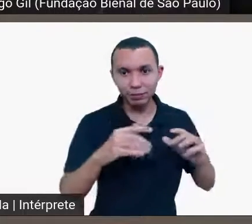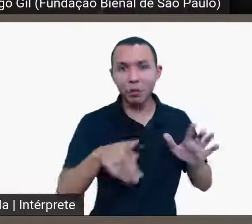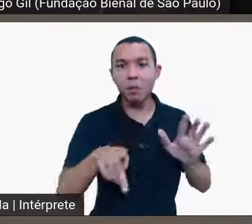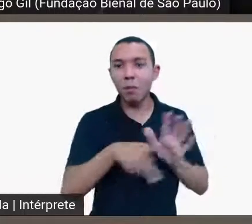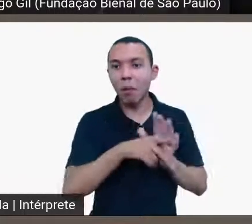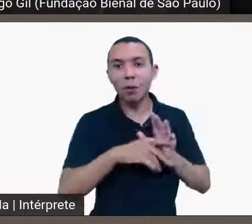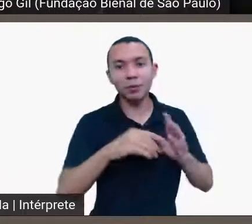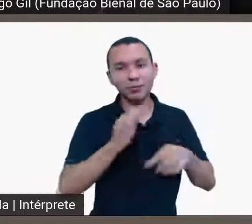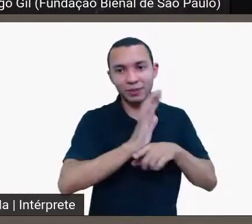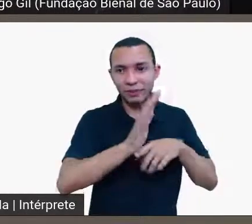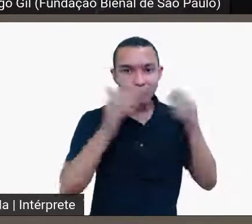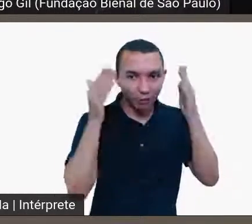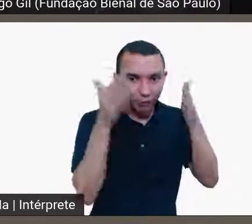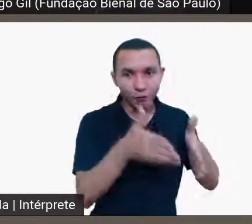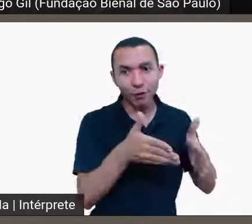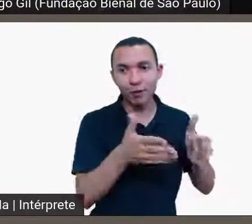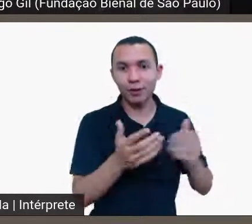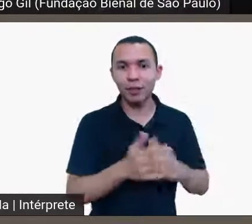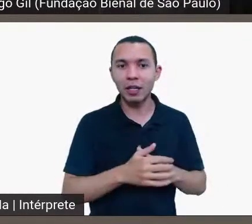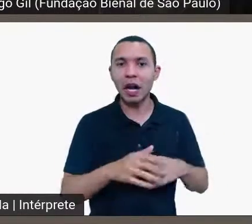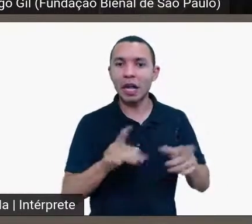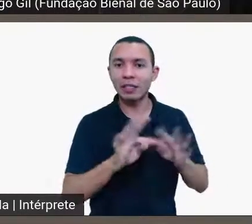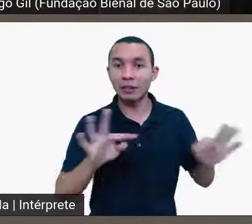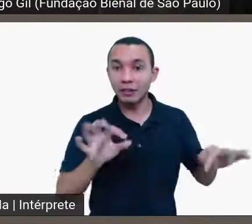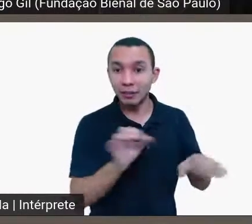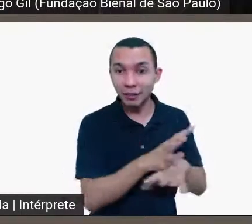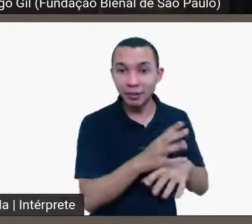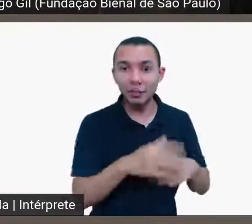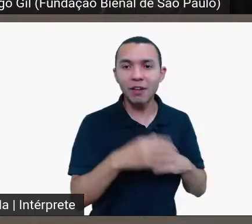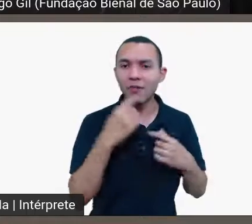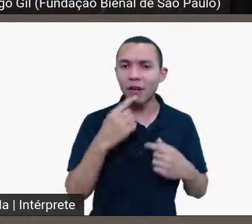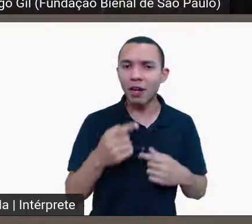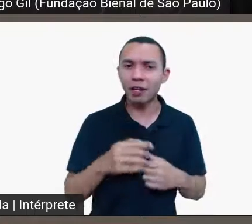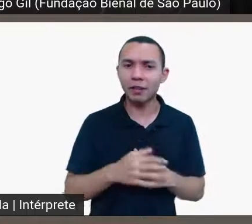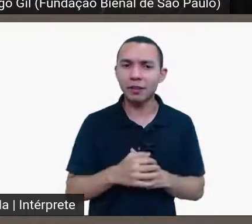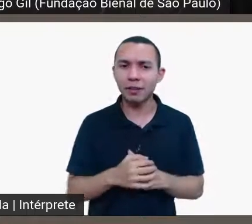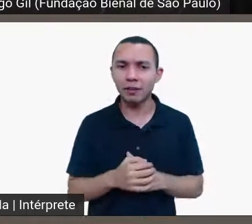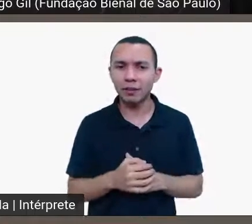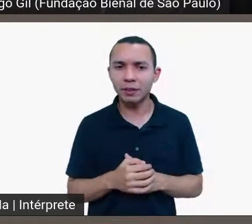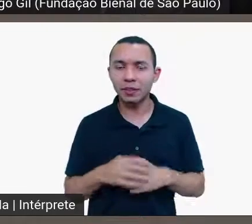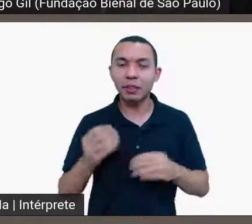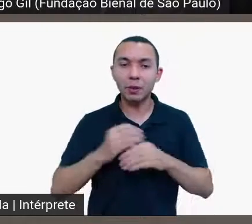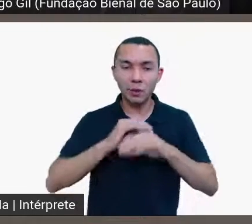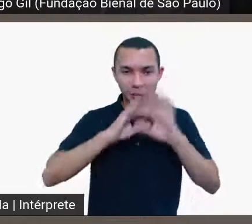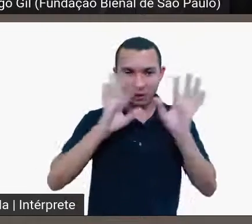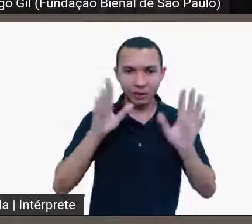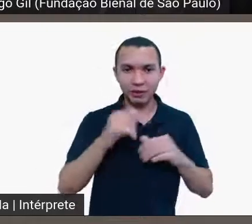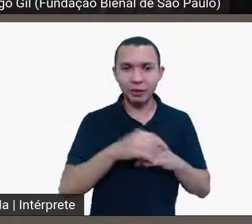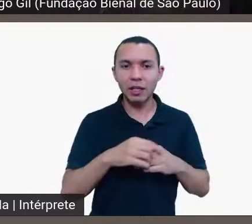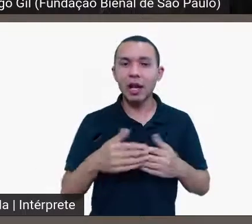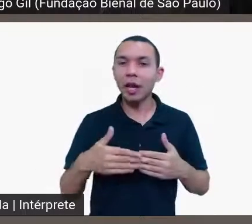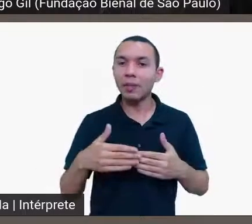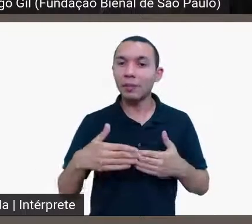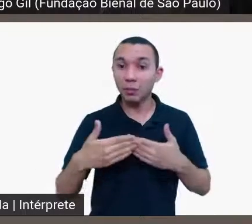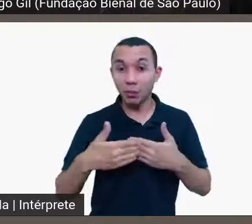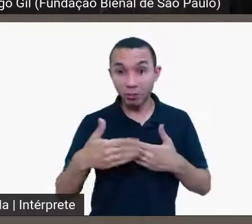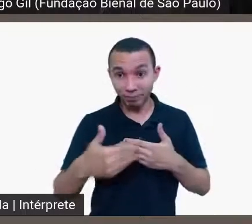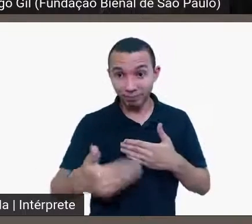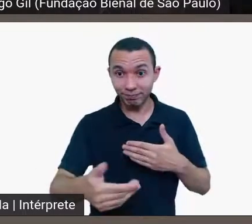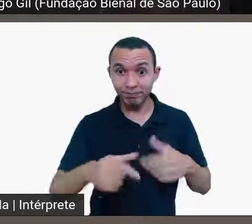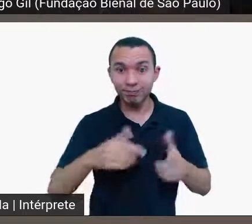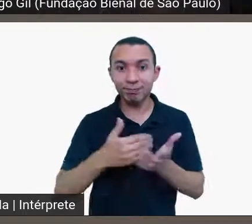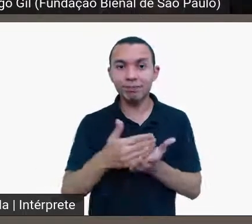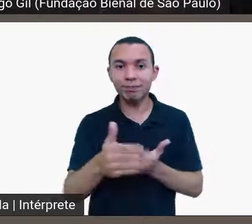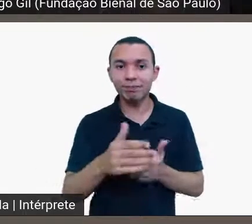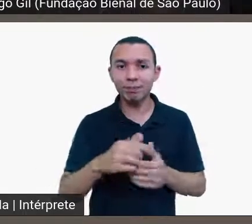um processo, não abre nada, ela encerra um processo, e o próprio Mário fala isso com muita clareza. Quem abre o processo depois, entre os vários marcos, é o lançamento